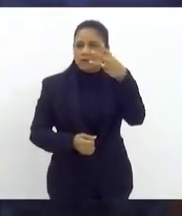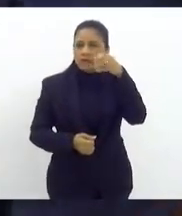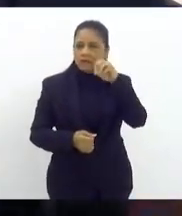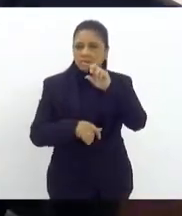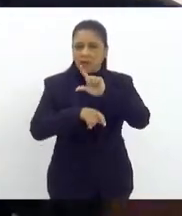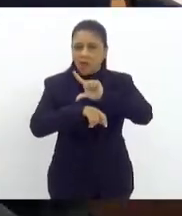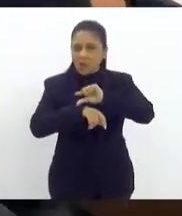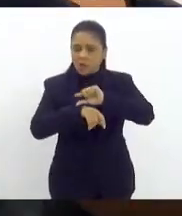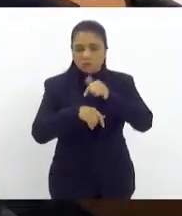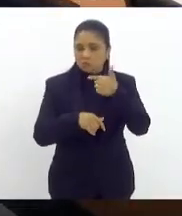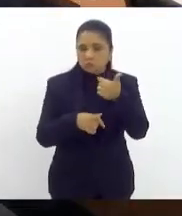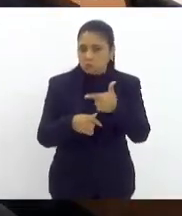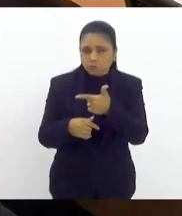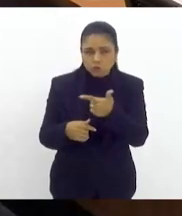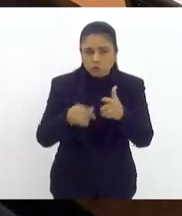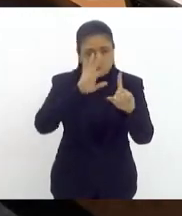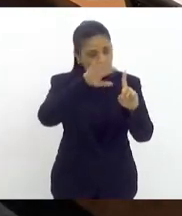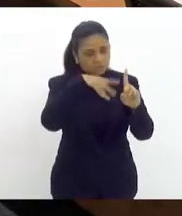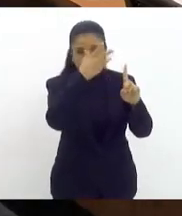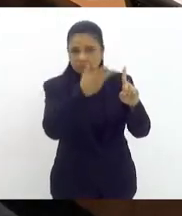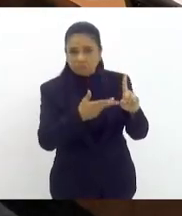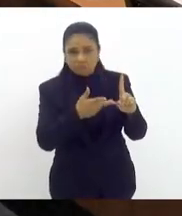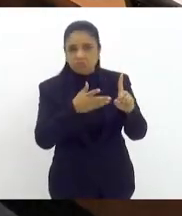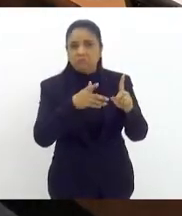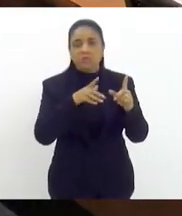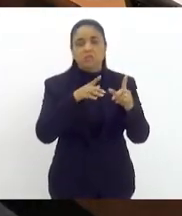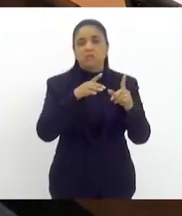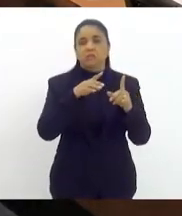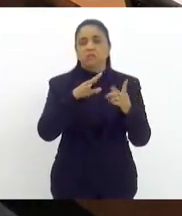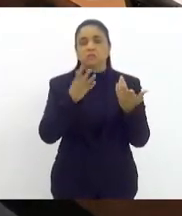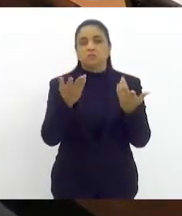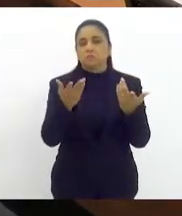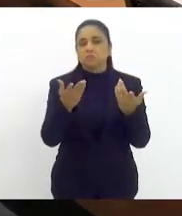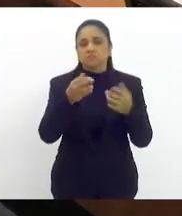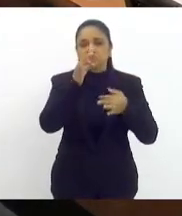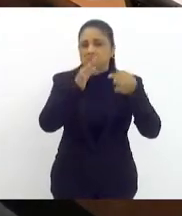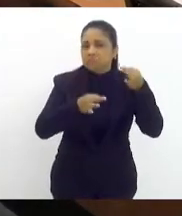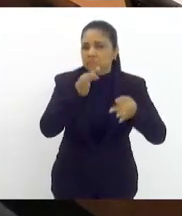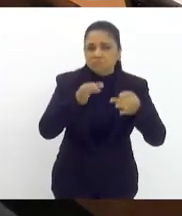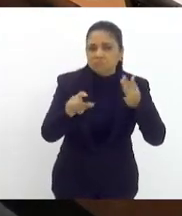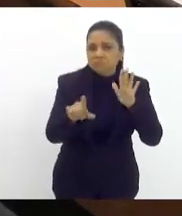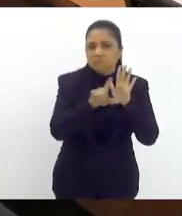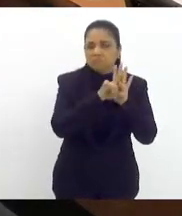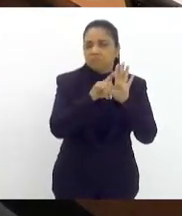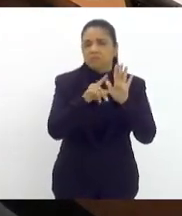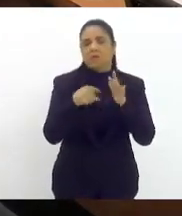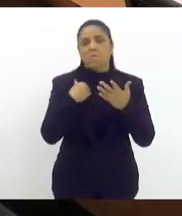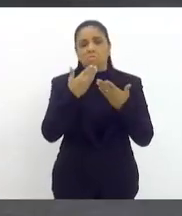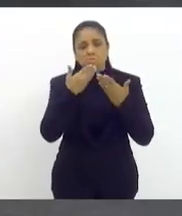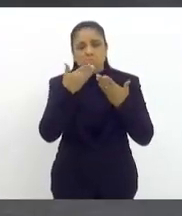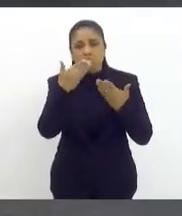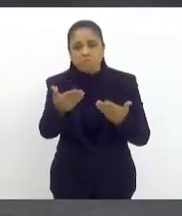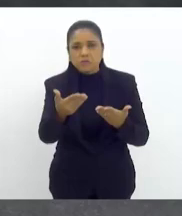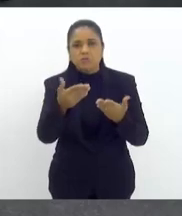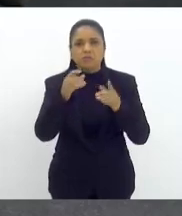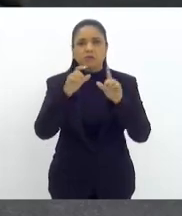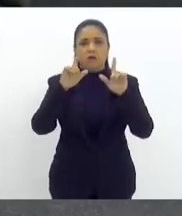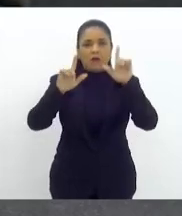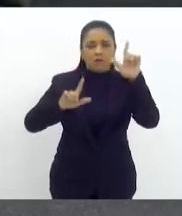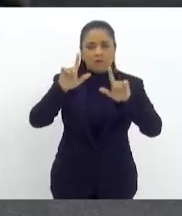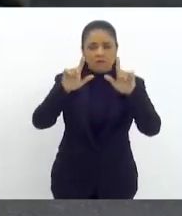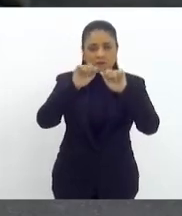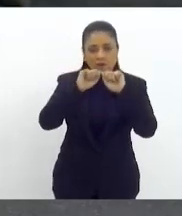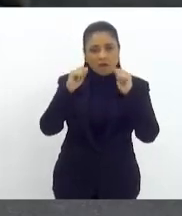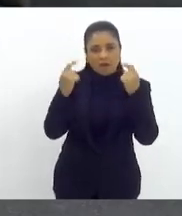nem solene, nem legislativa. Nós fizemos o pedido, oficiamos a TV Alerj. A